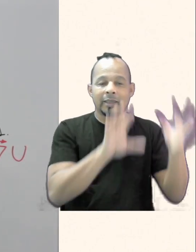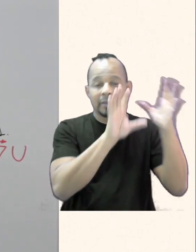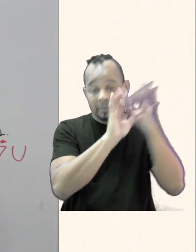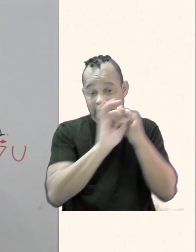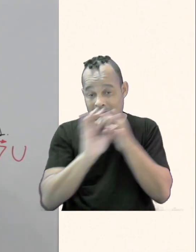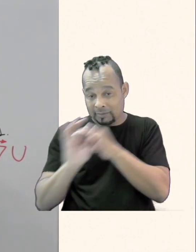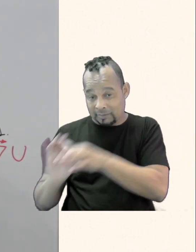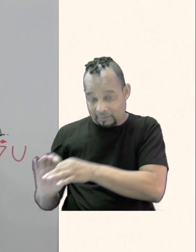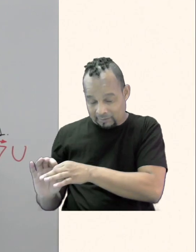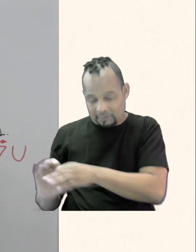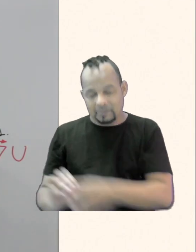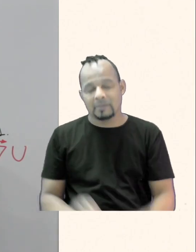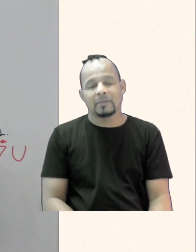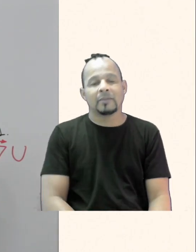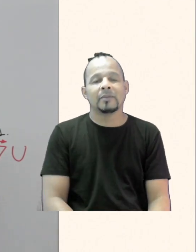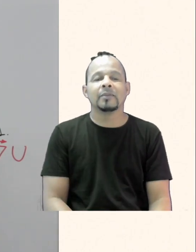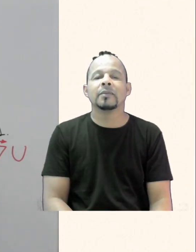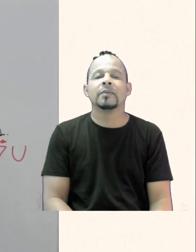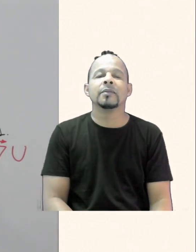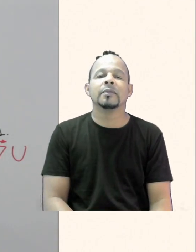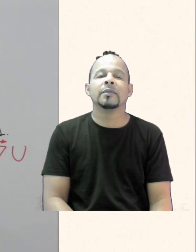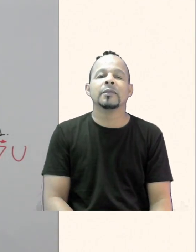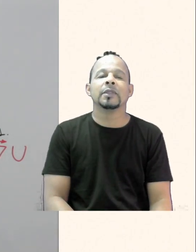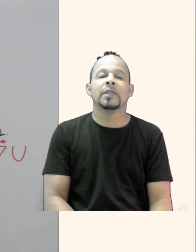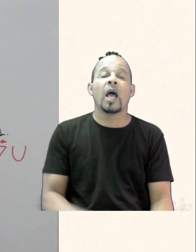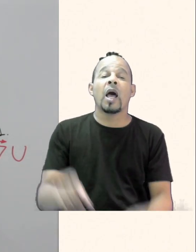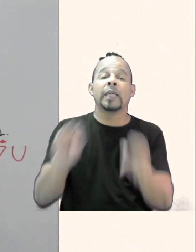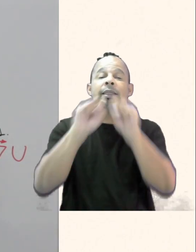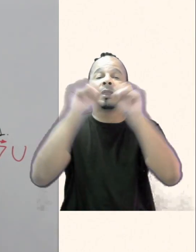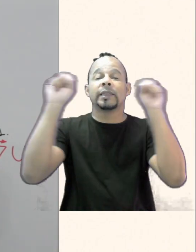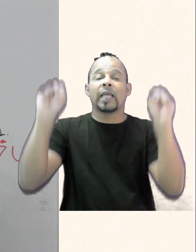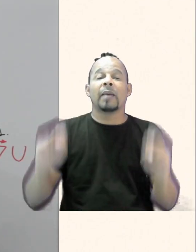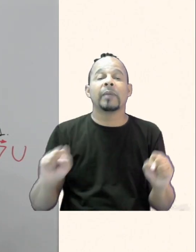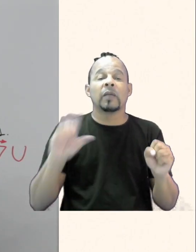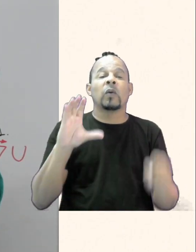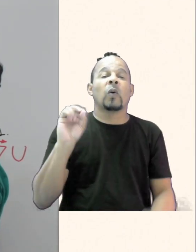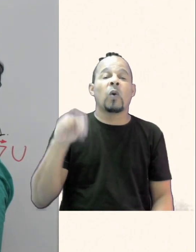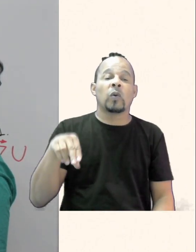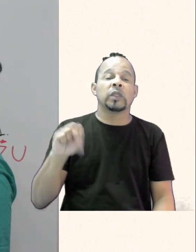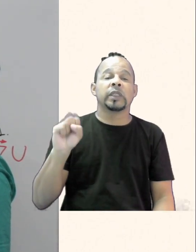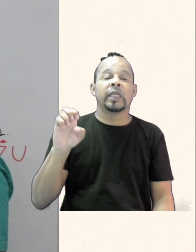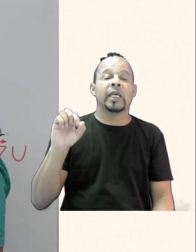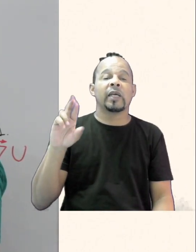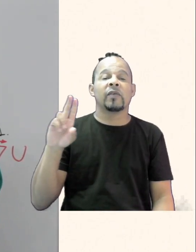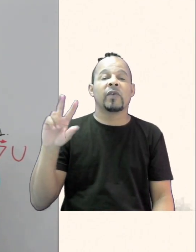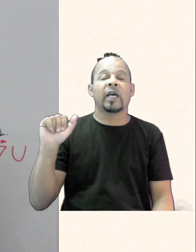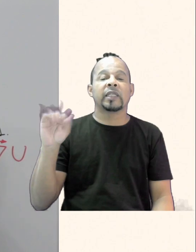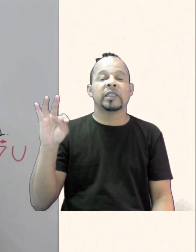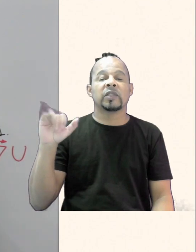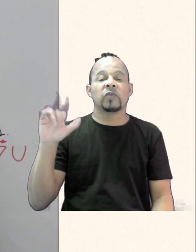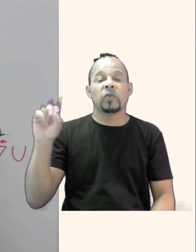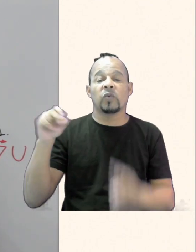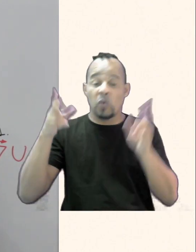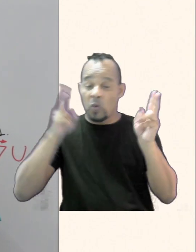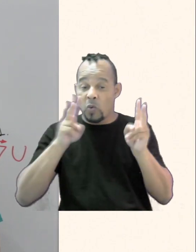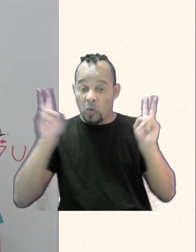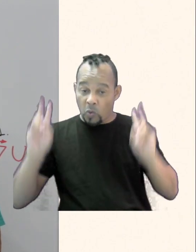lá? Sistemas conservativos. O que são sistemas conservativos? São sistemas nos